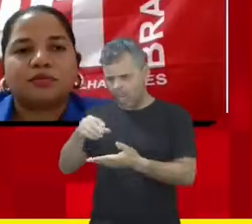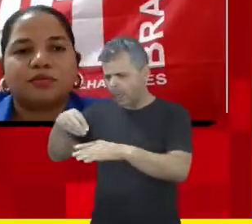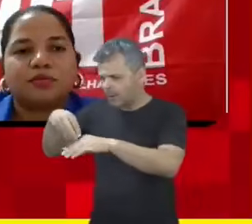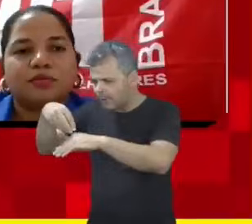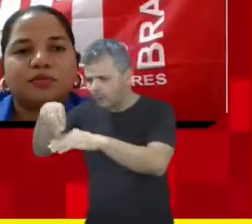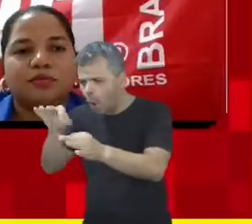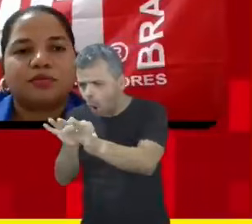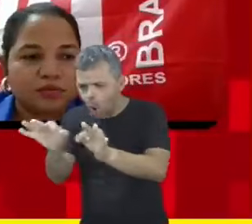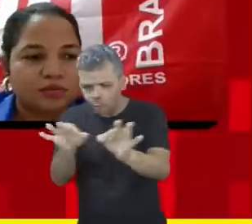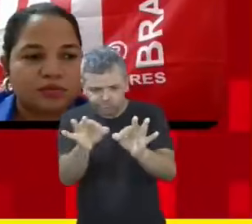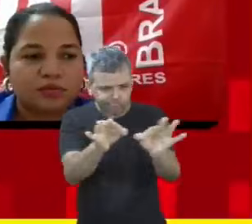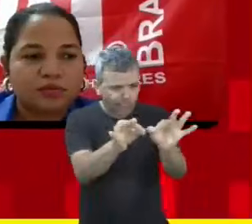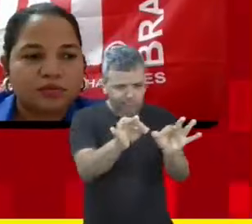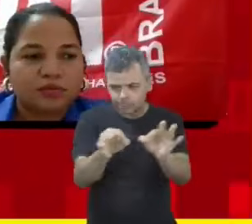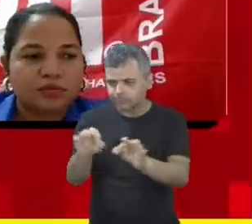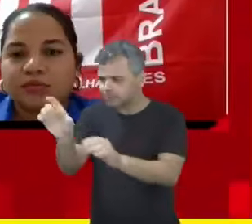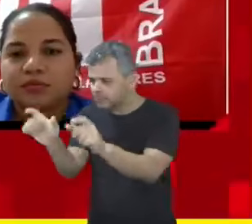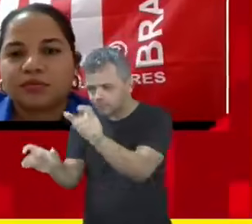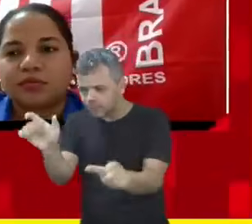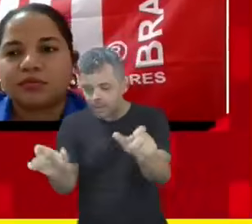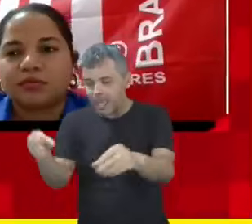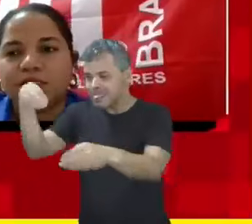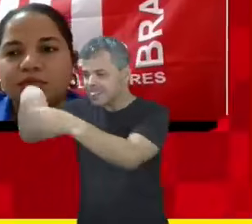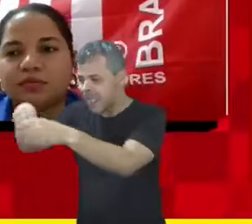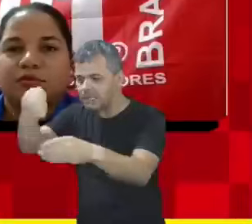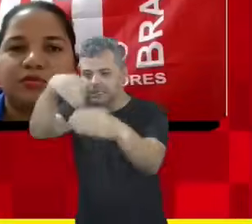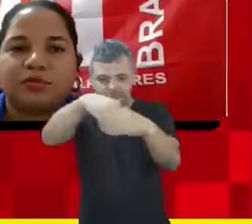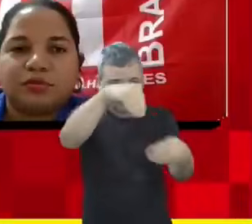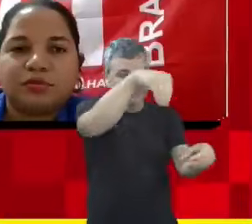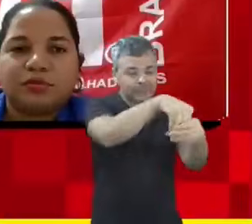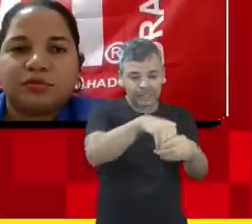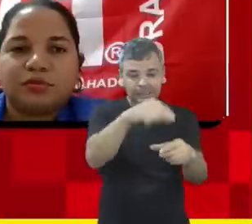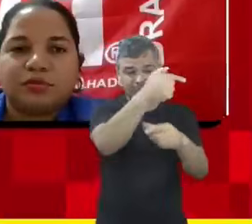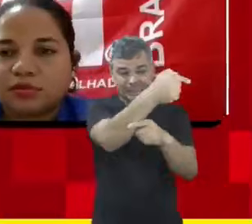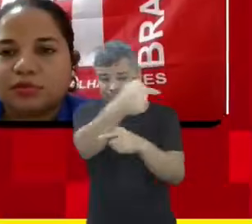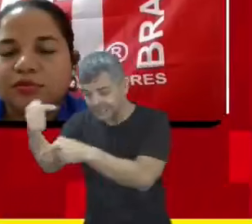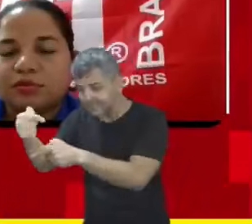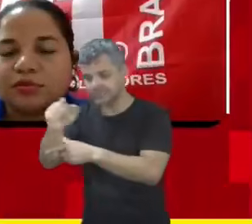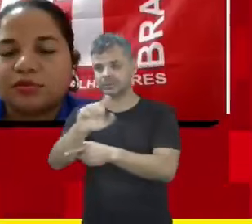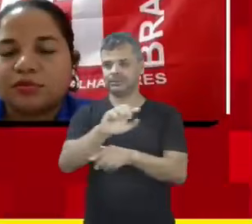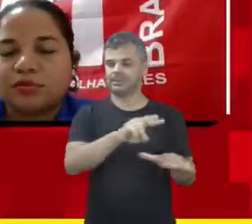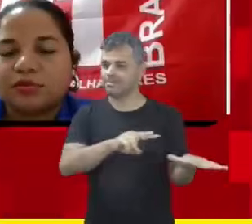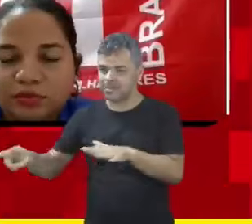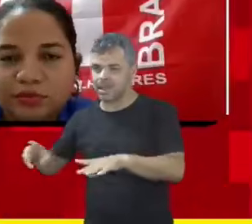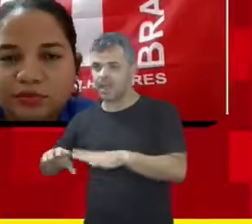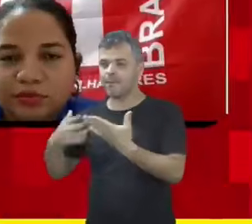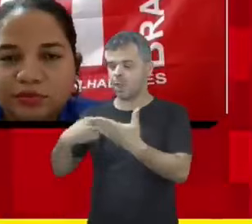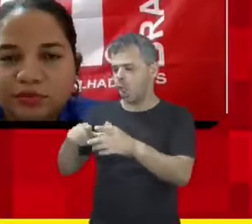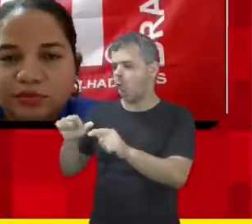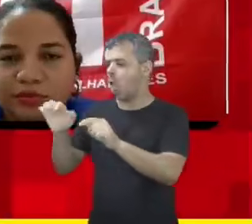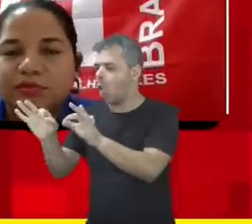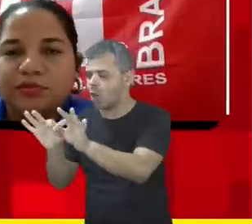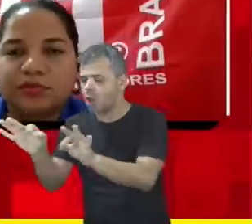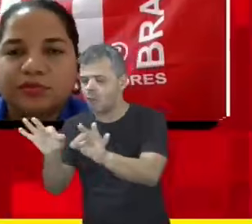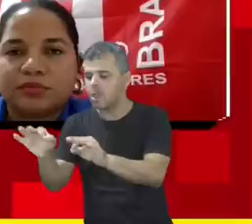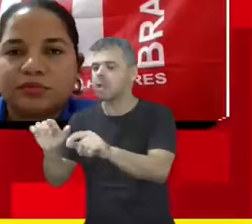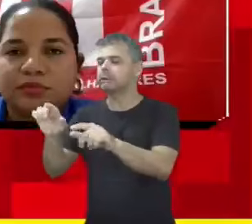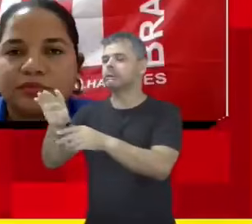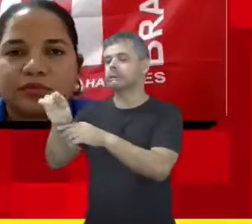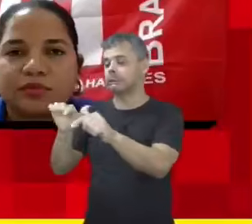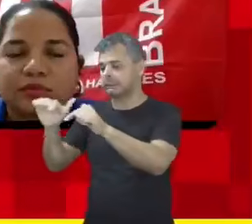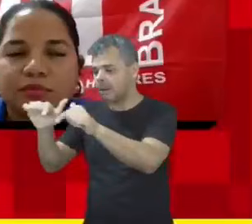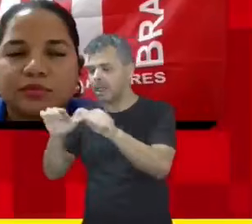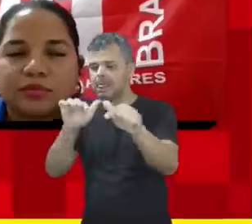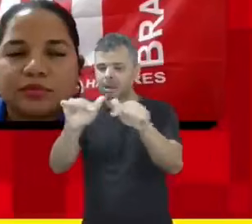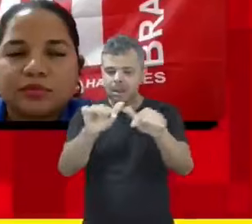essa equipe de funcionários dentro dos 7 dias da semana. E aí tu coloca eles para trabalharem dentro